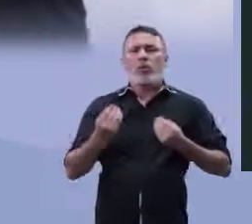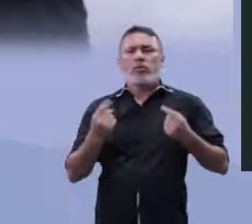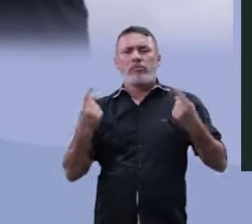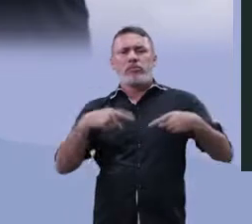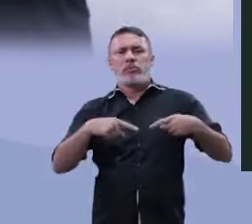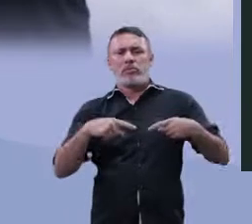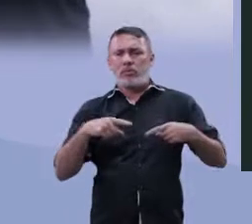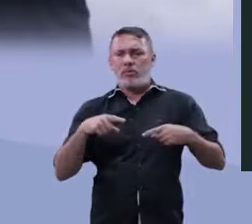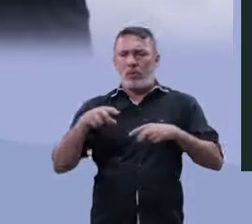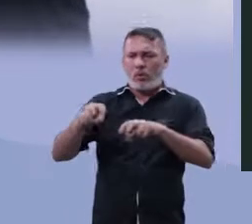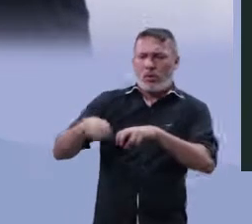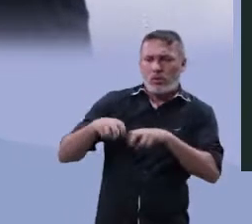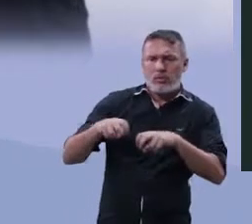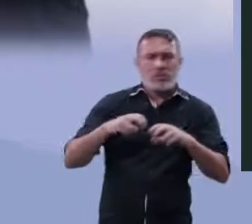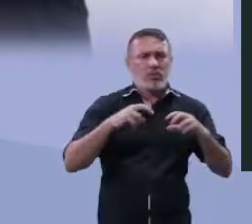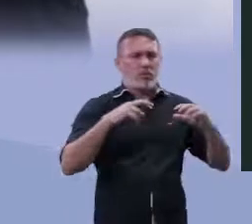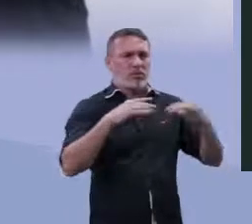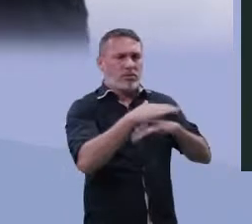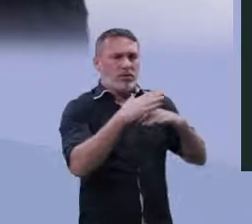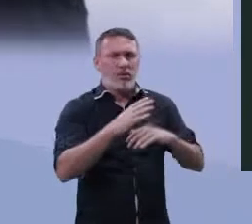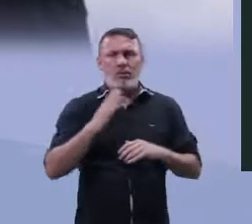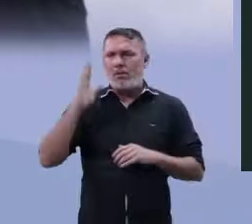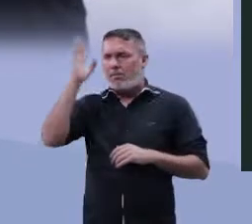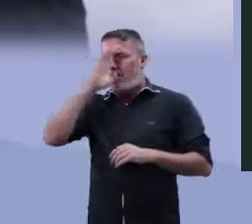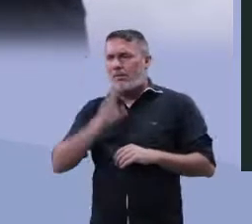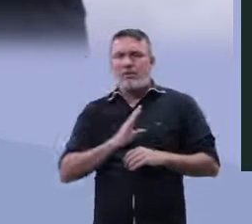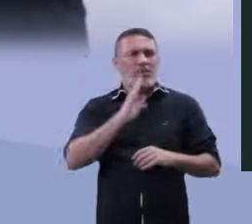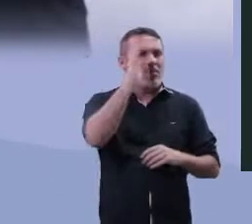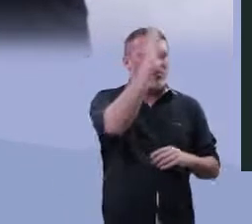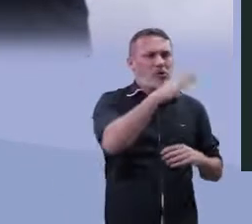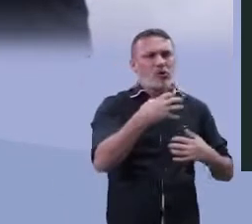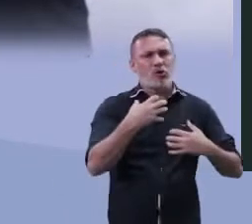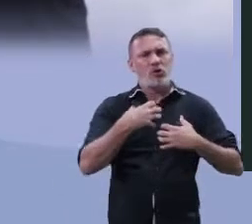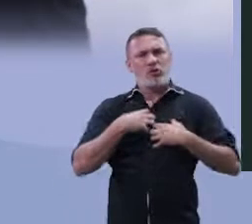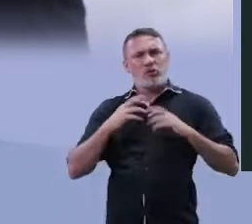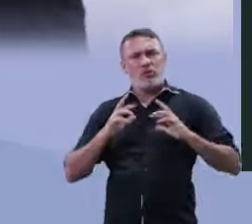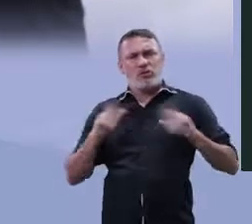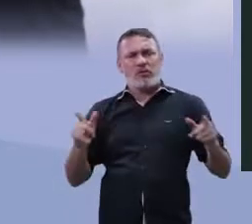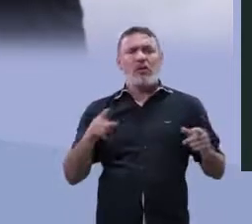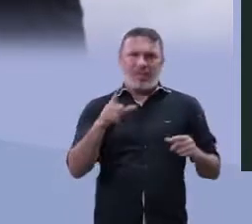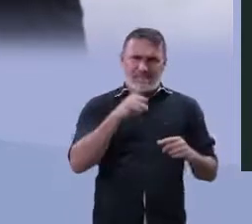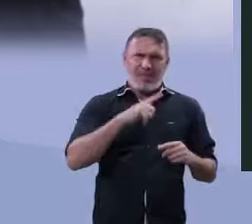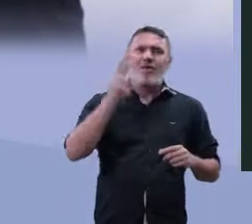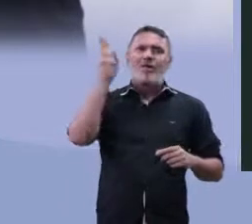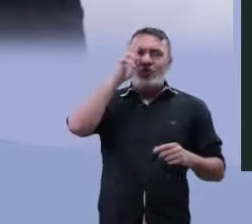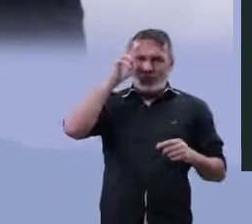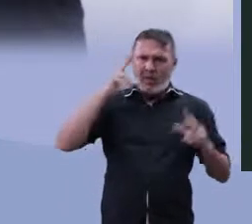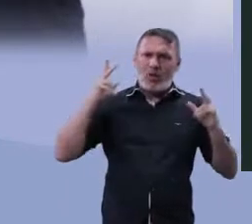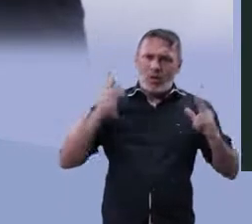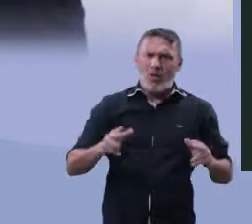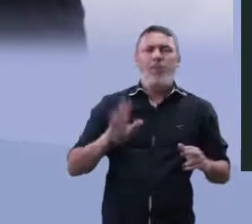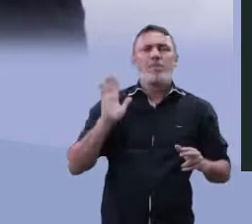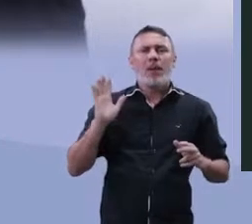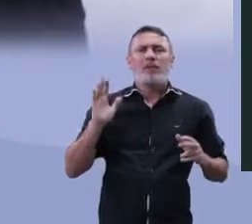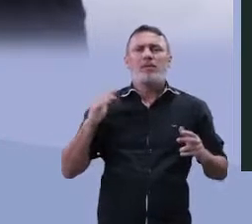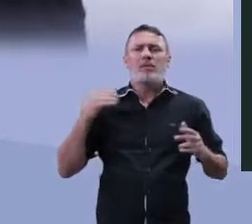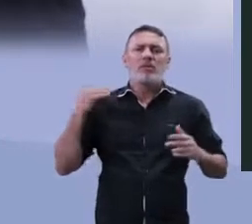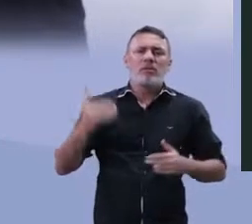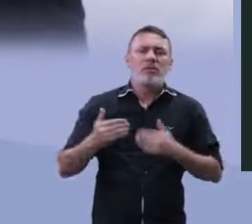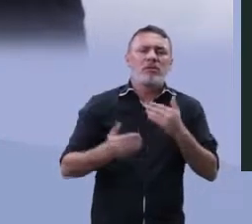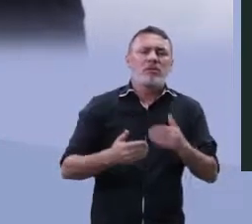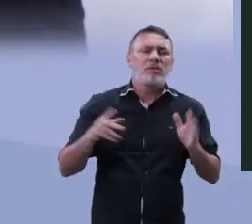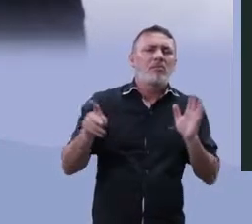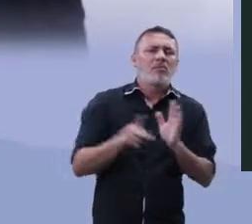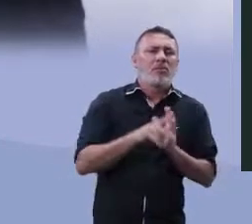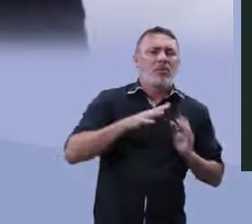Brasil urbano e um Brasil rural. Né? Então, a ideia dele, a preocupação dele é justamente se existem raízes, que raízes